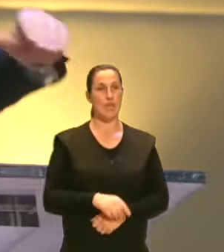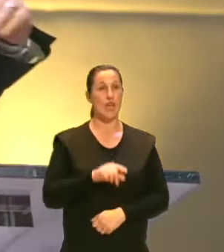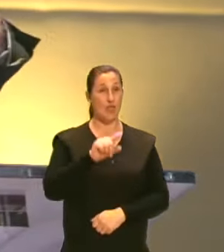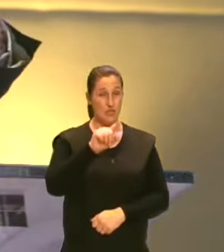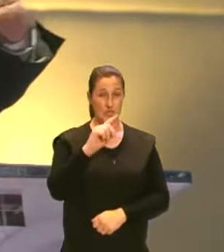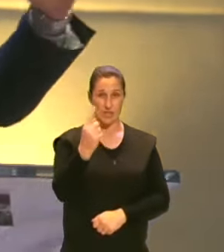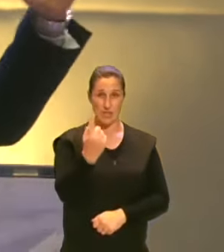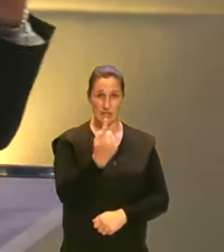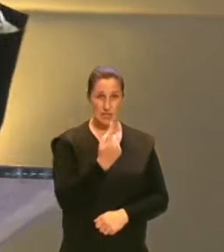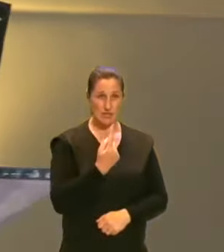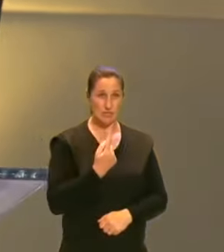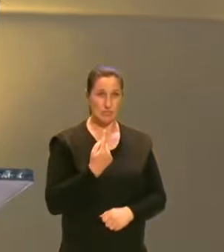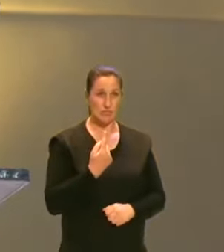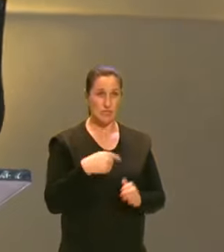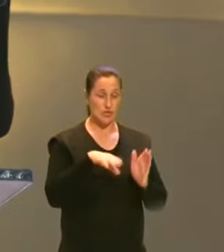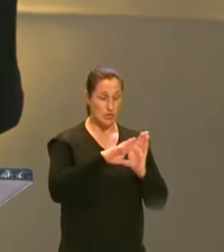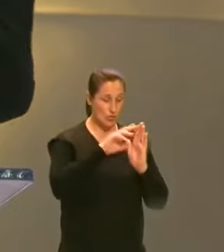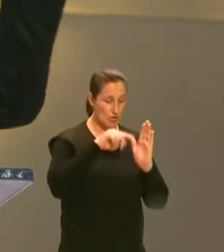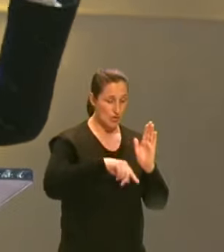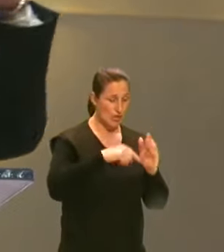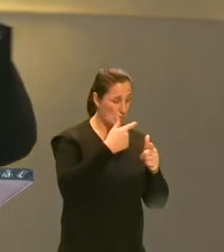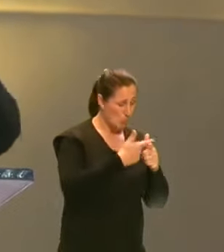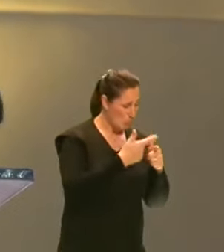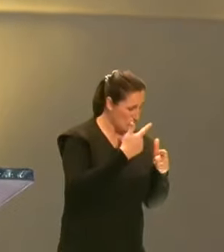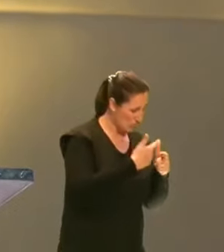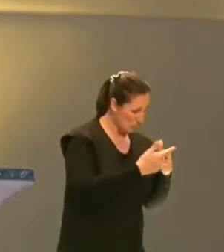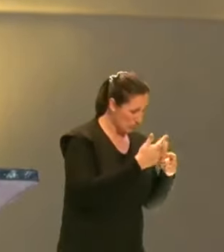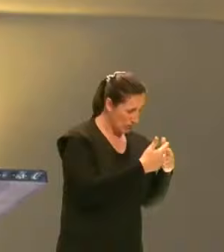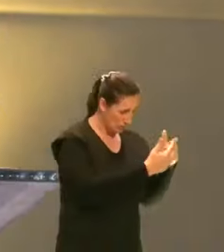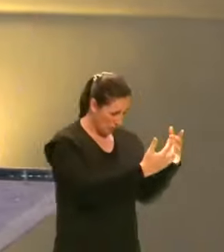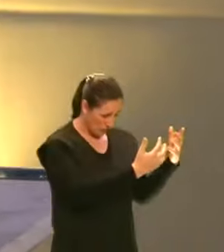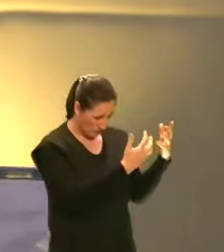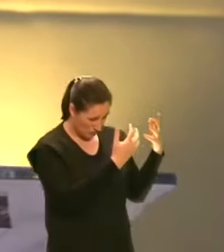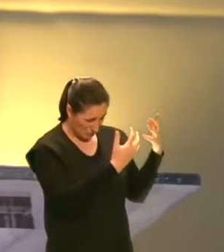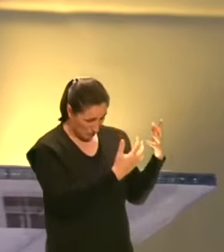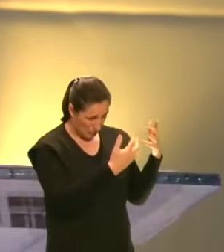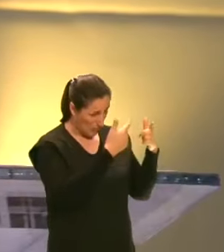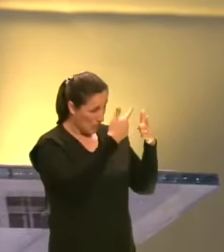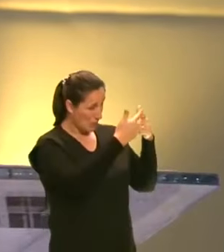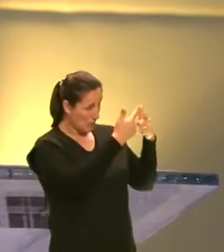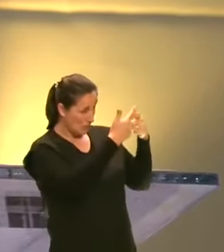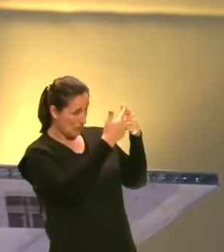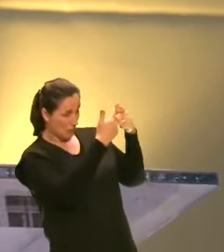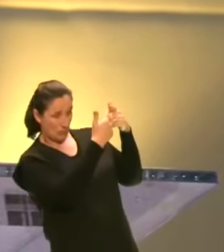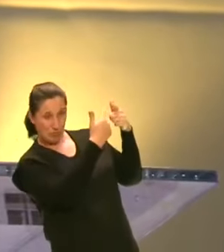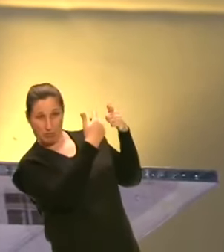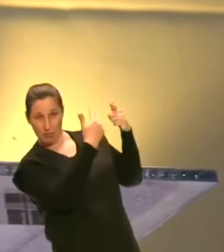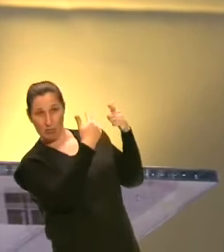problema, cercado por montes e montanhas.